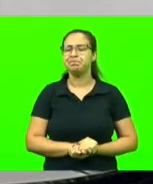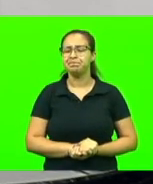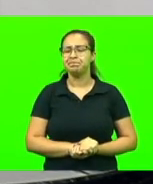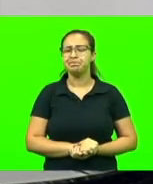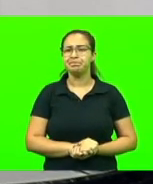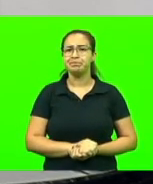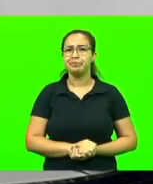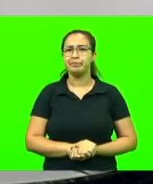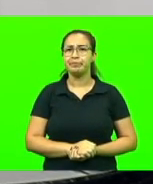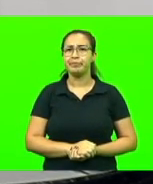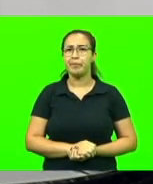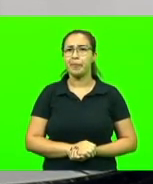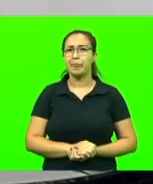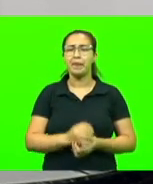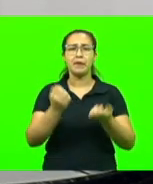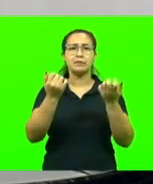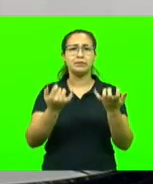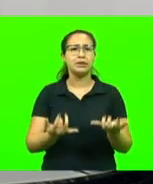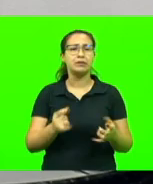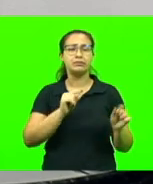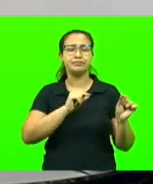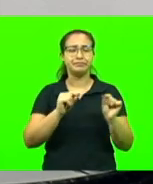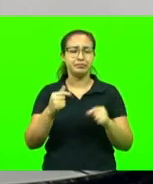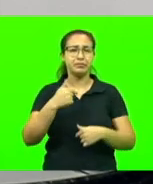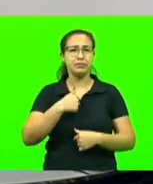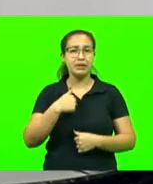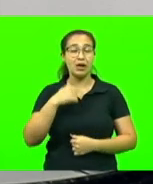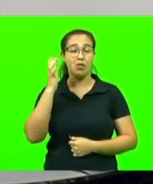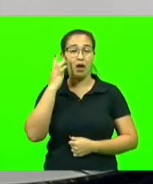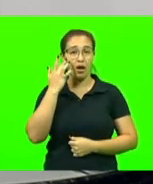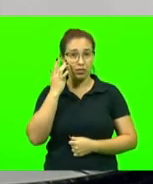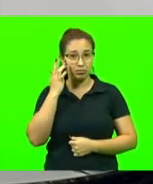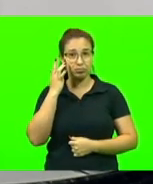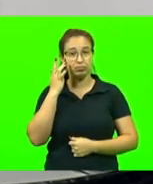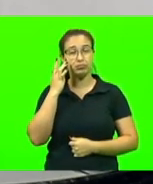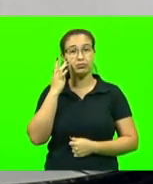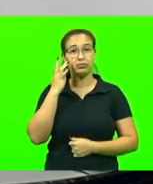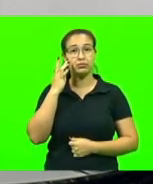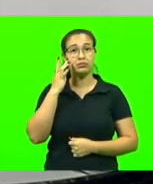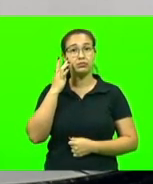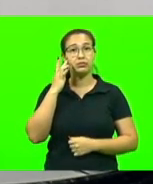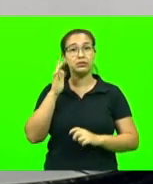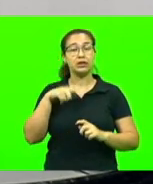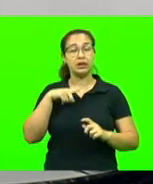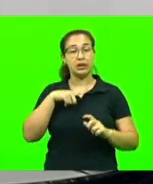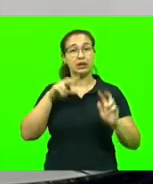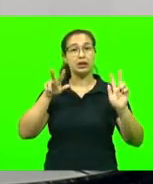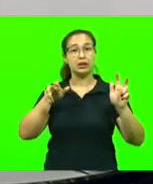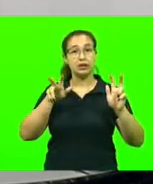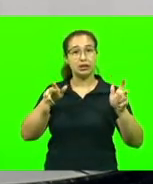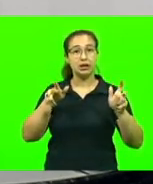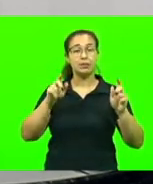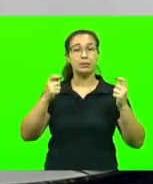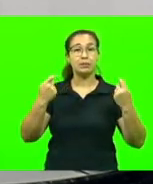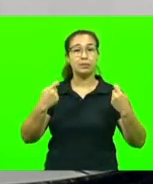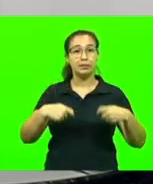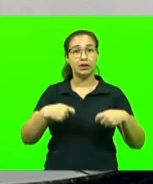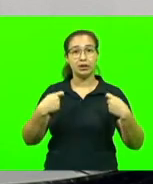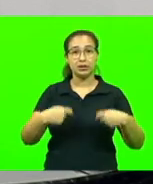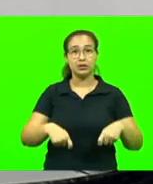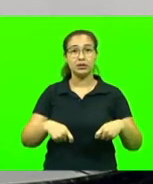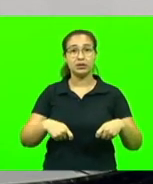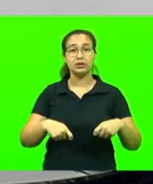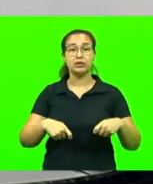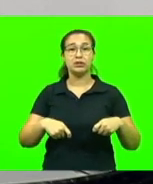Vossas Excelências? No meu ponto de vista, há questões que nós temos que trazer, temos que trazer acima da oposição